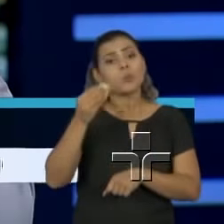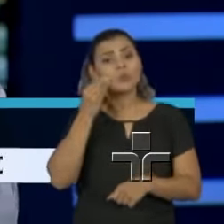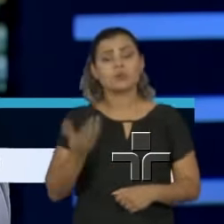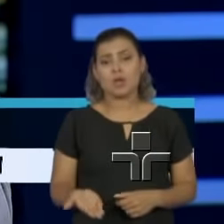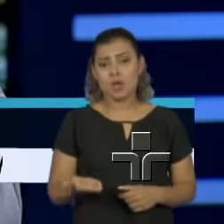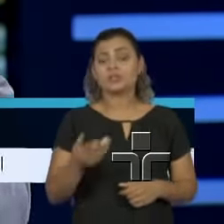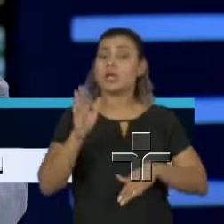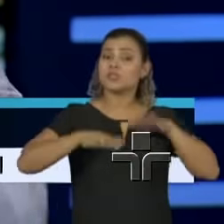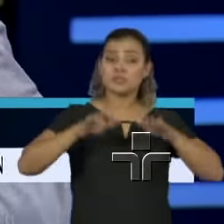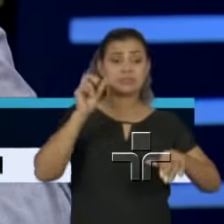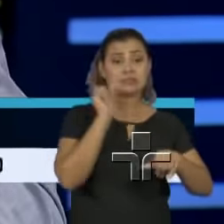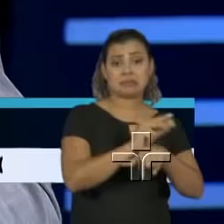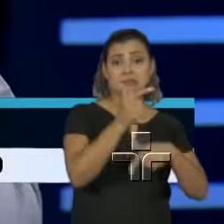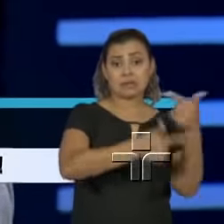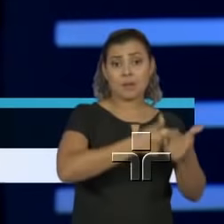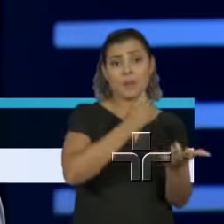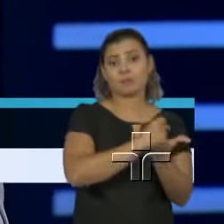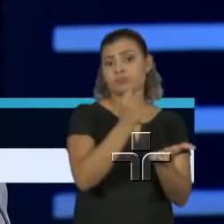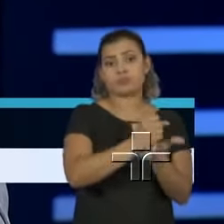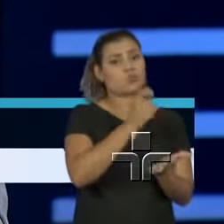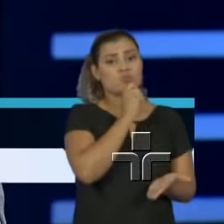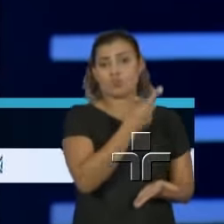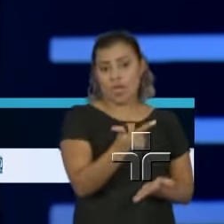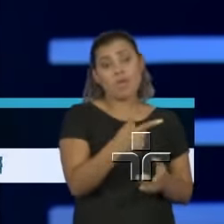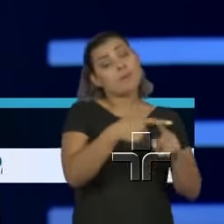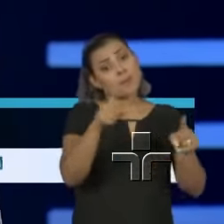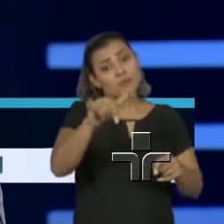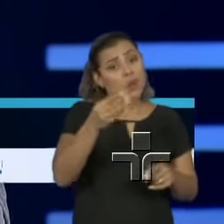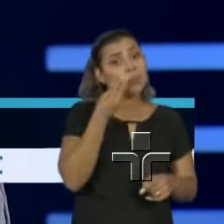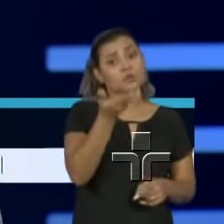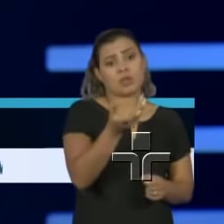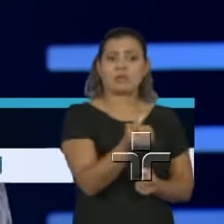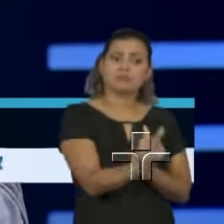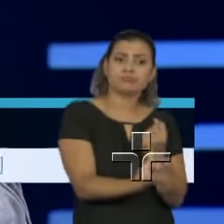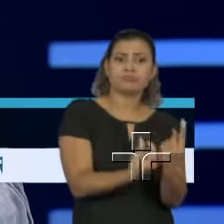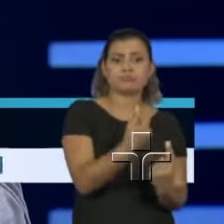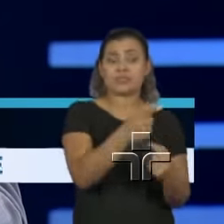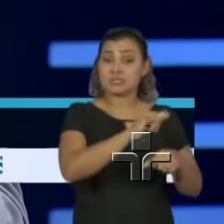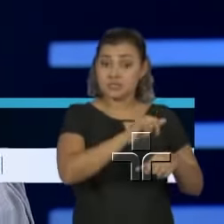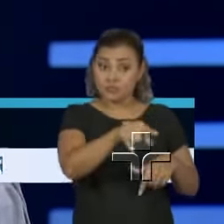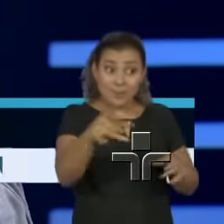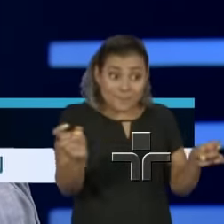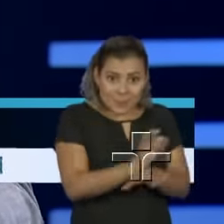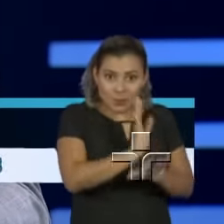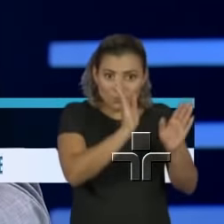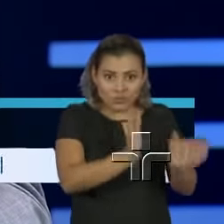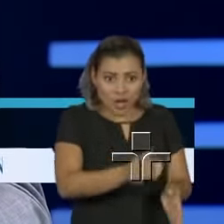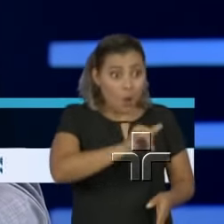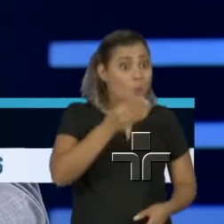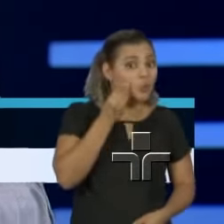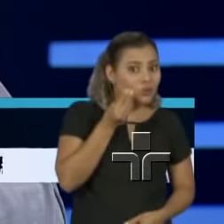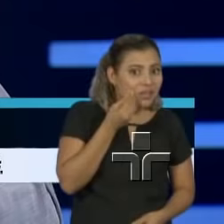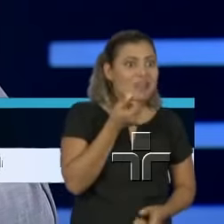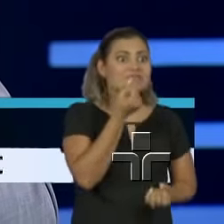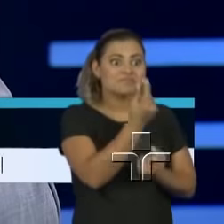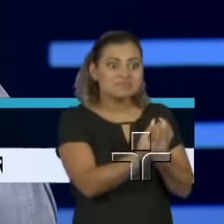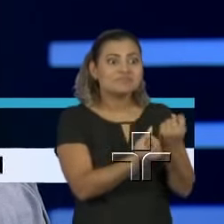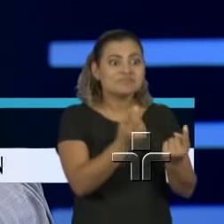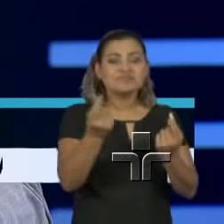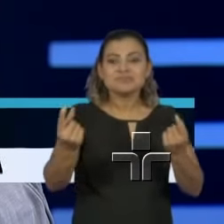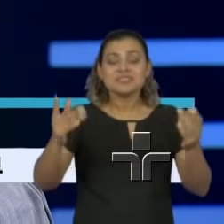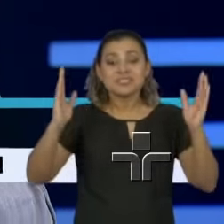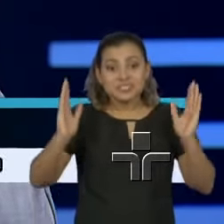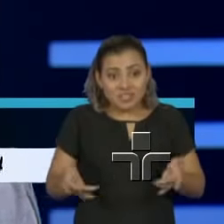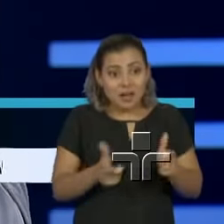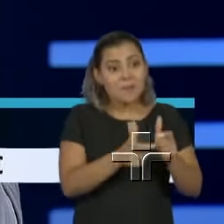que seja no trabalho informal ou coisa que tal, ela abre oportunidades. Se você estiver minimamente preparado para essas oportunidades que